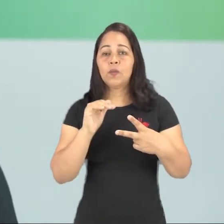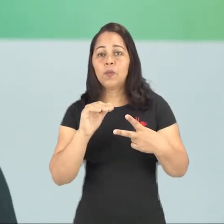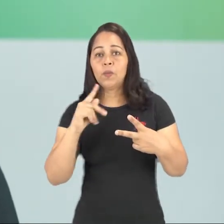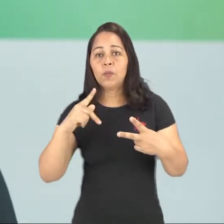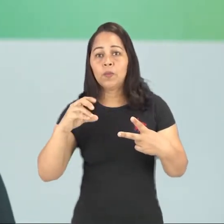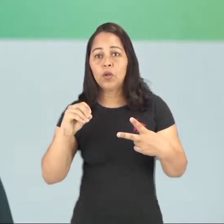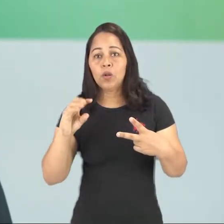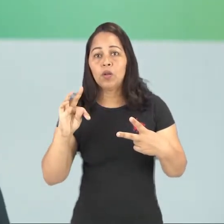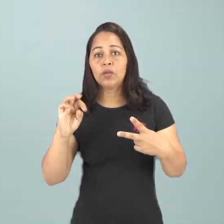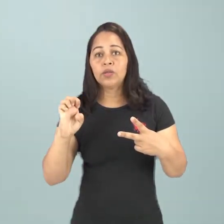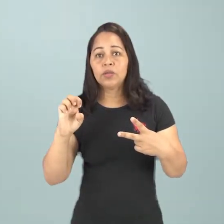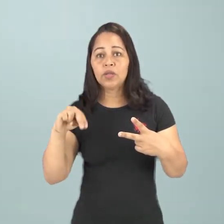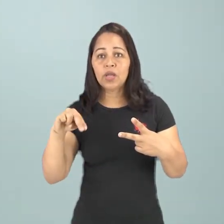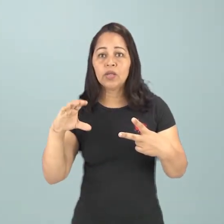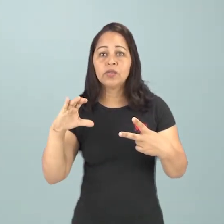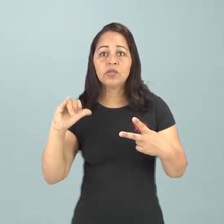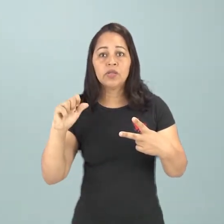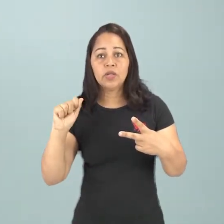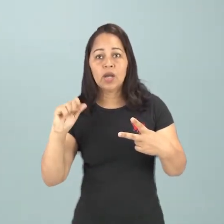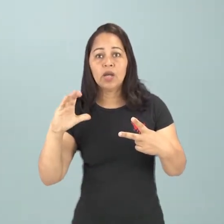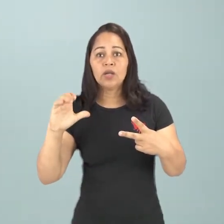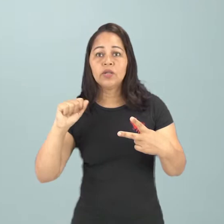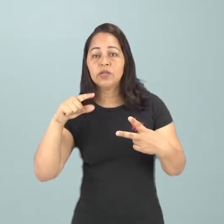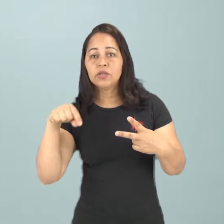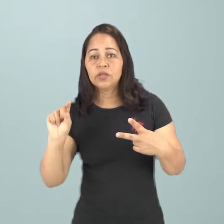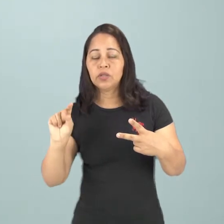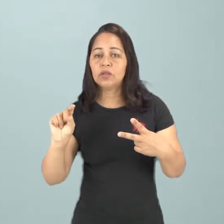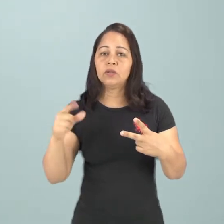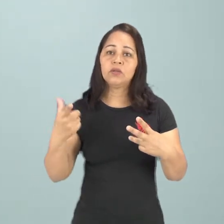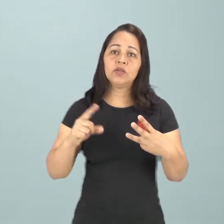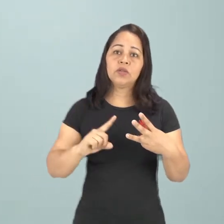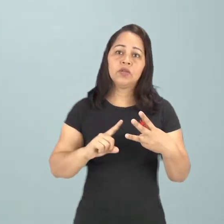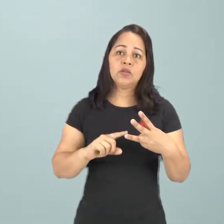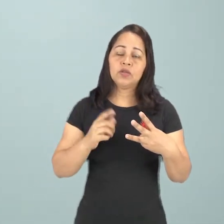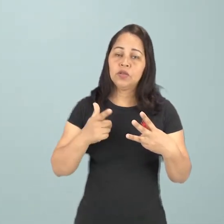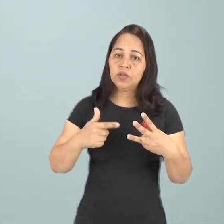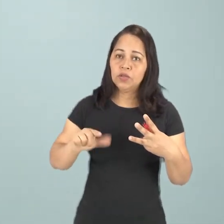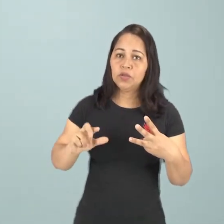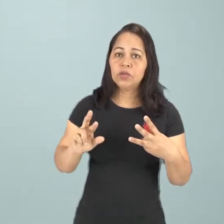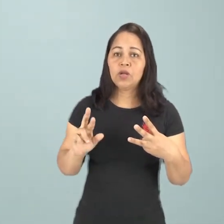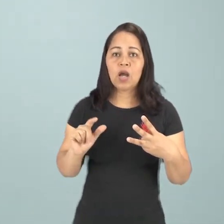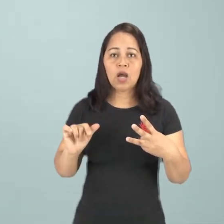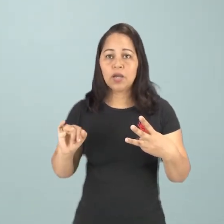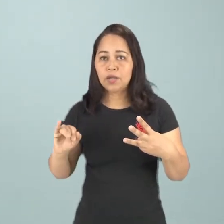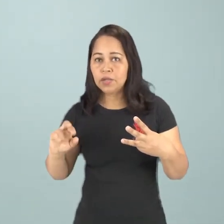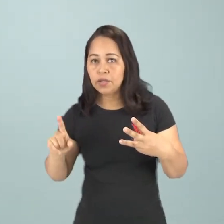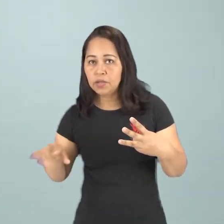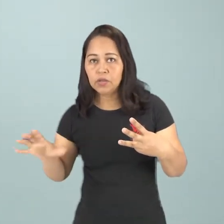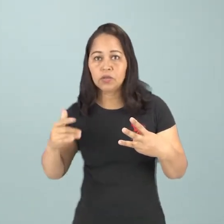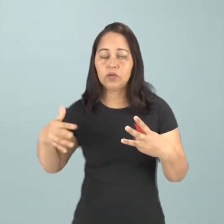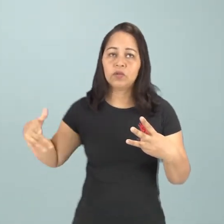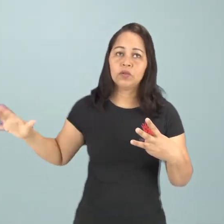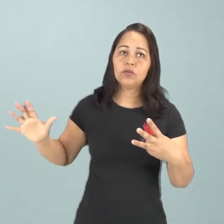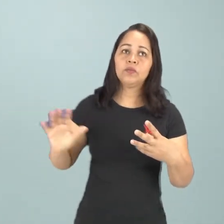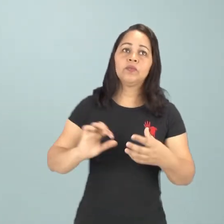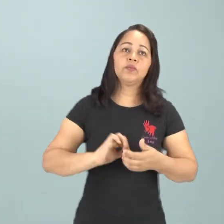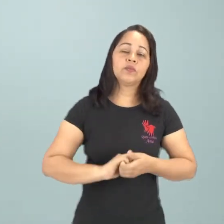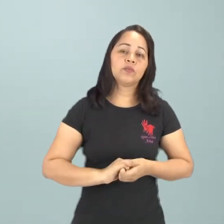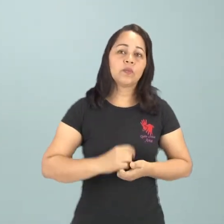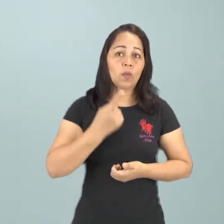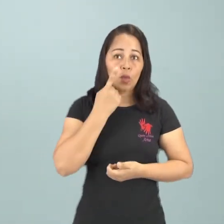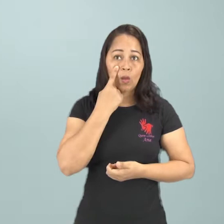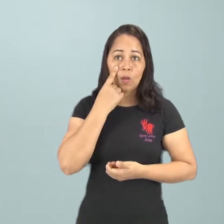Uma outra comunidade, uma outra região que favoreceu também ao uso